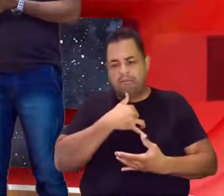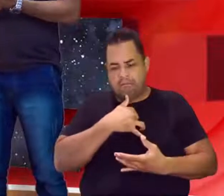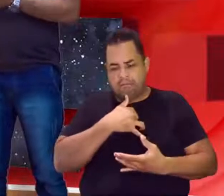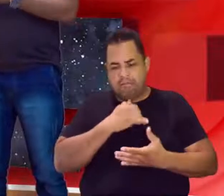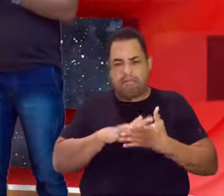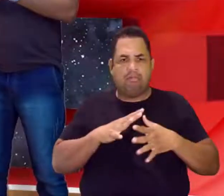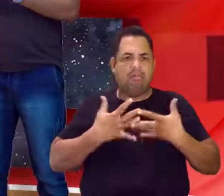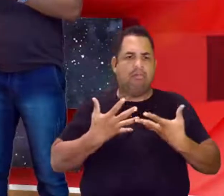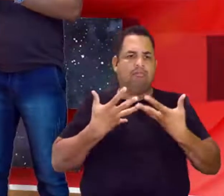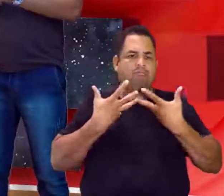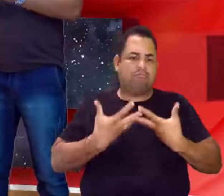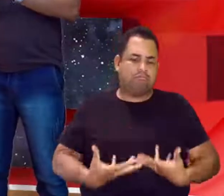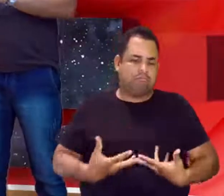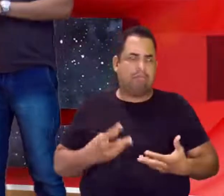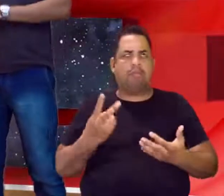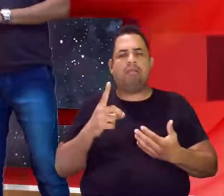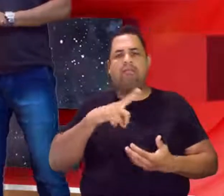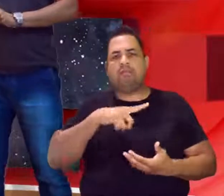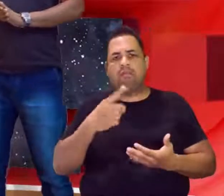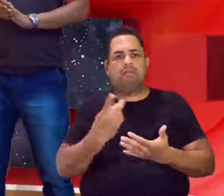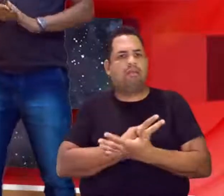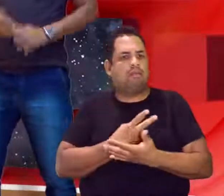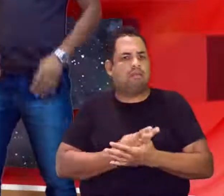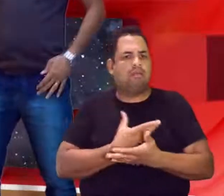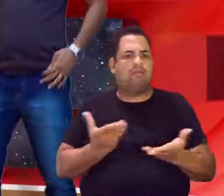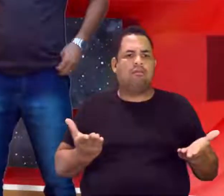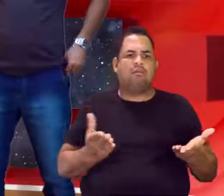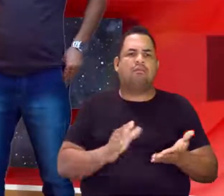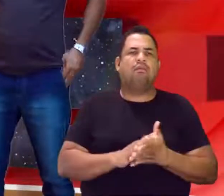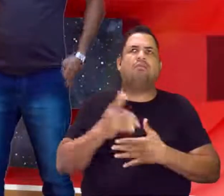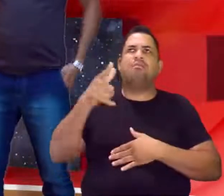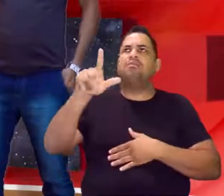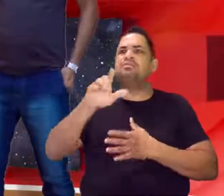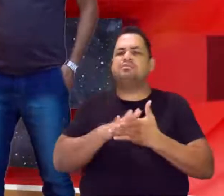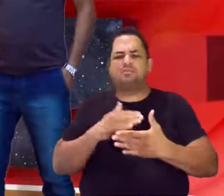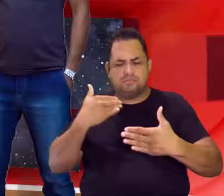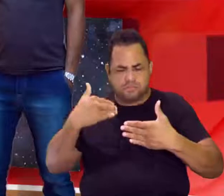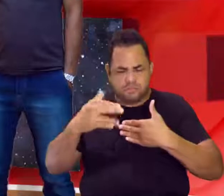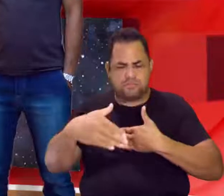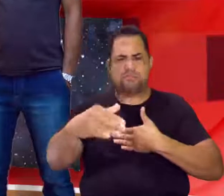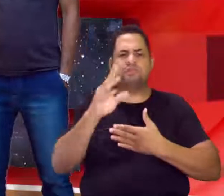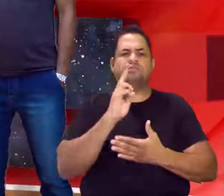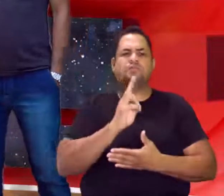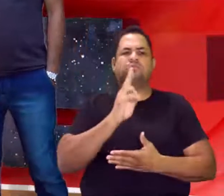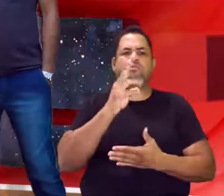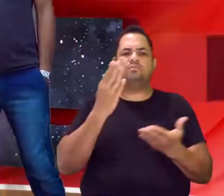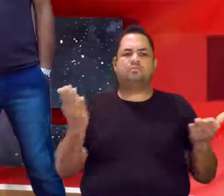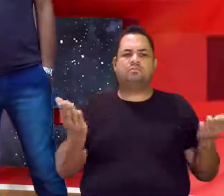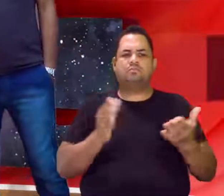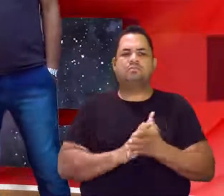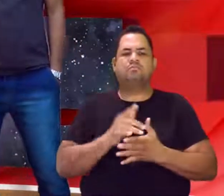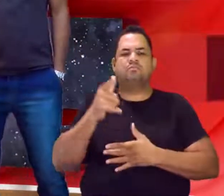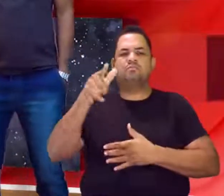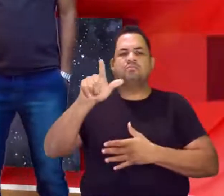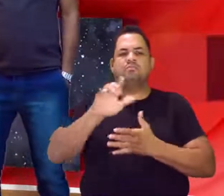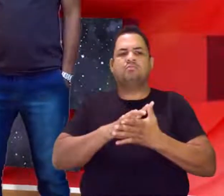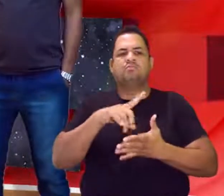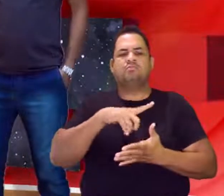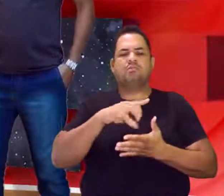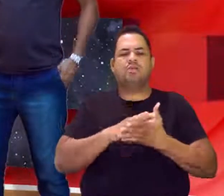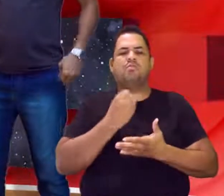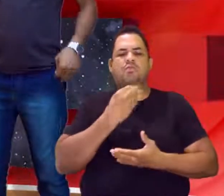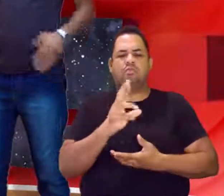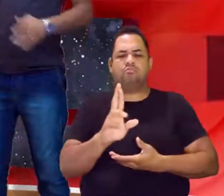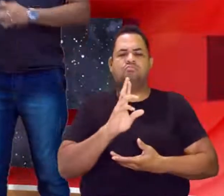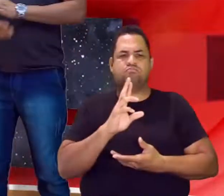se desmotive por ter erros, tentar fazer questões do Enem e não conseguir, vai em frente. É dentro disso que a gente consegue ter um bom